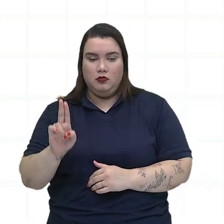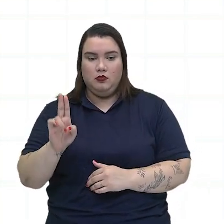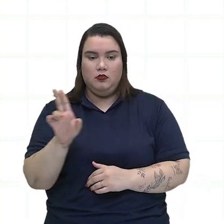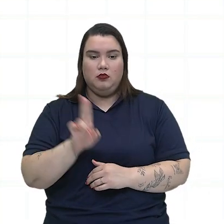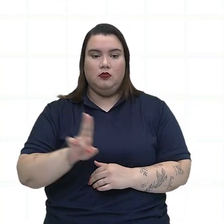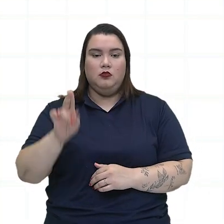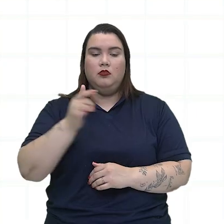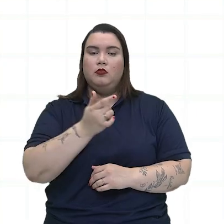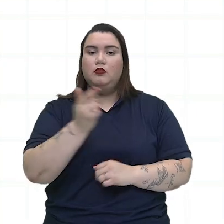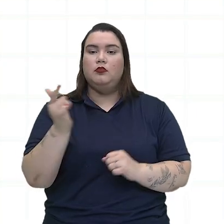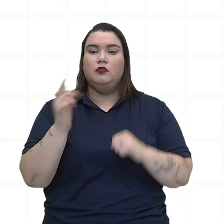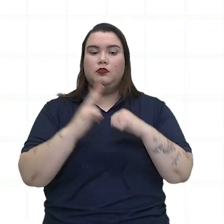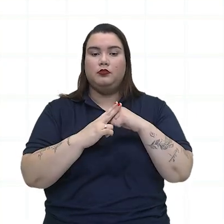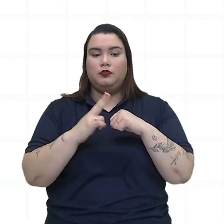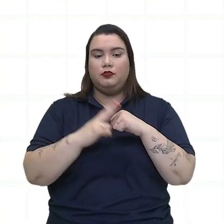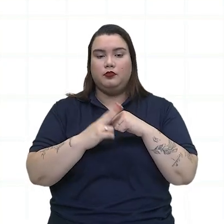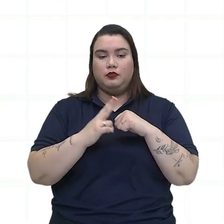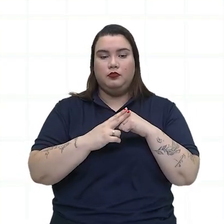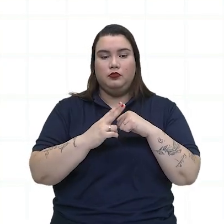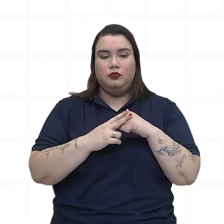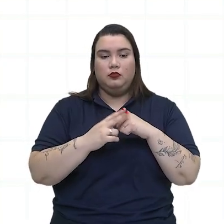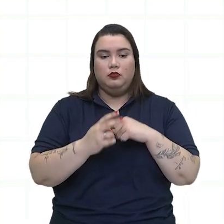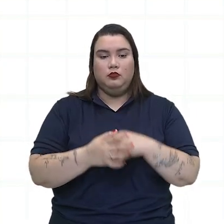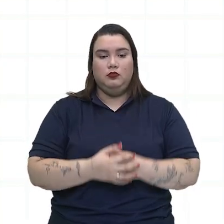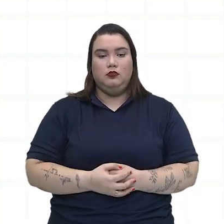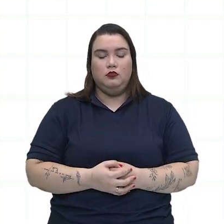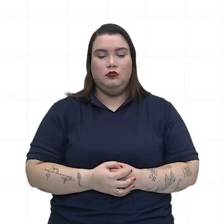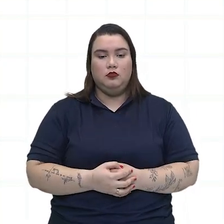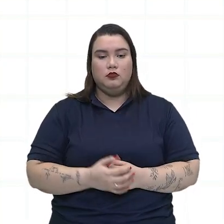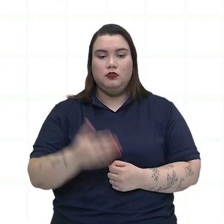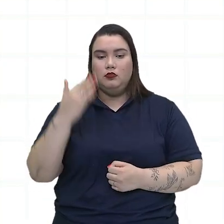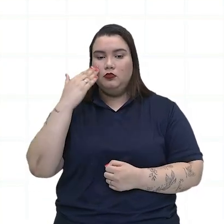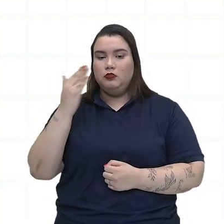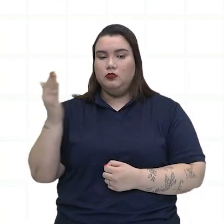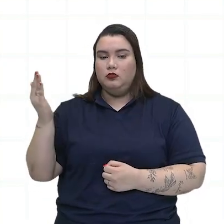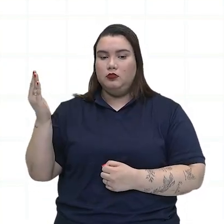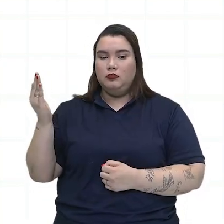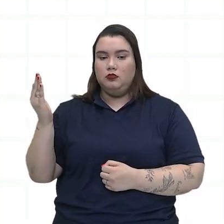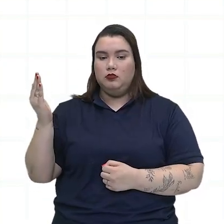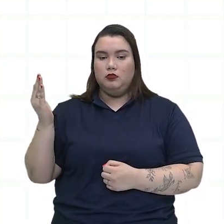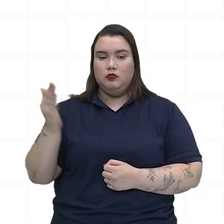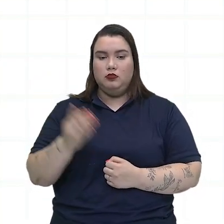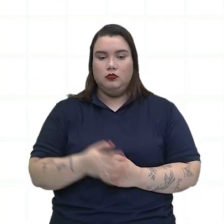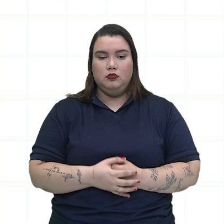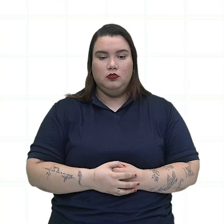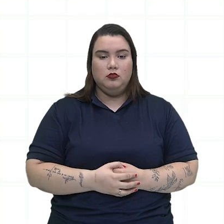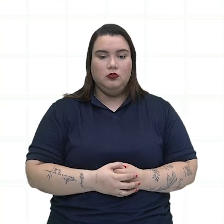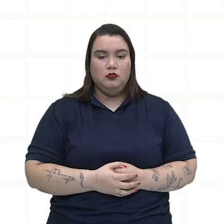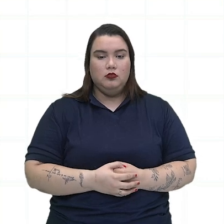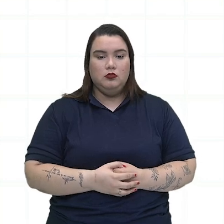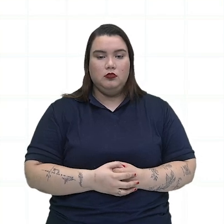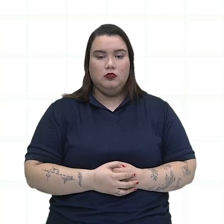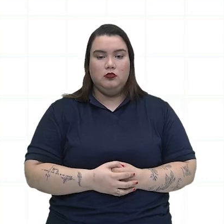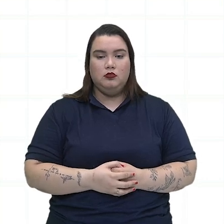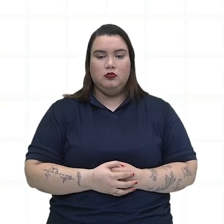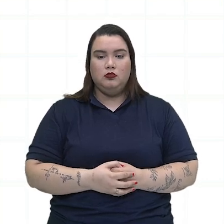Vamos usar outro verbo. Go to school.